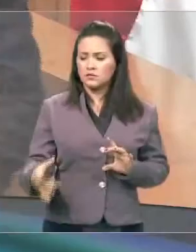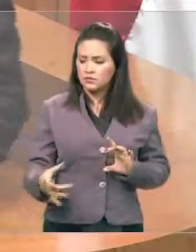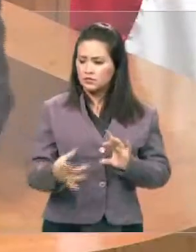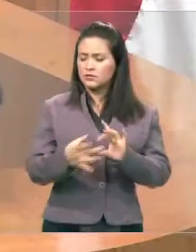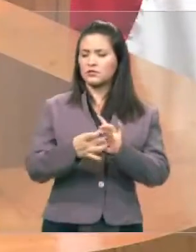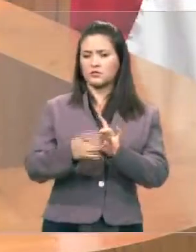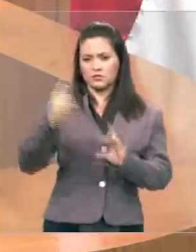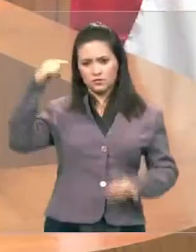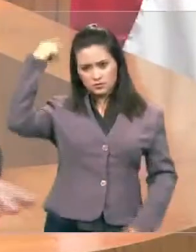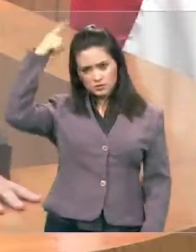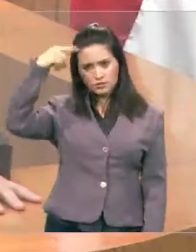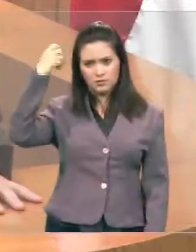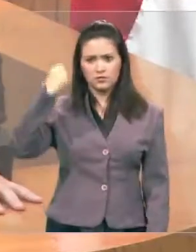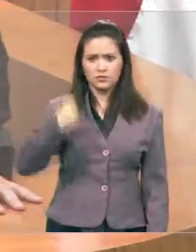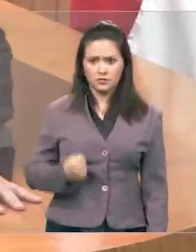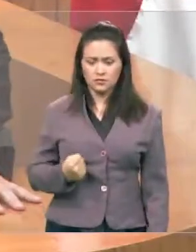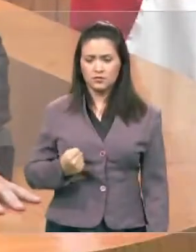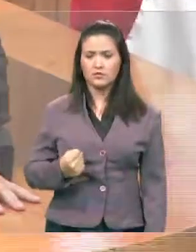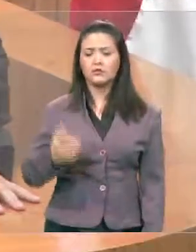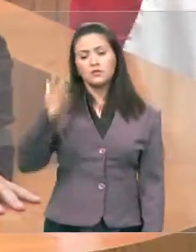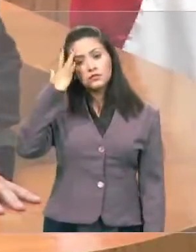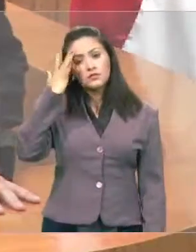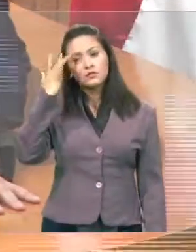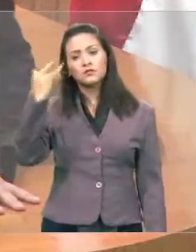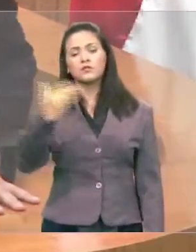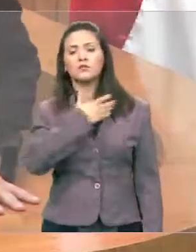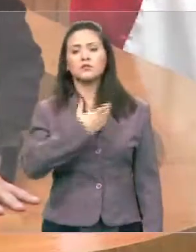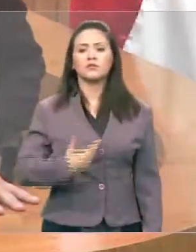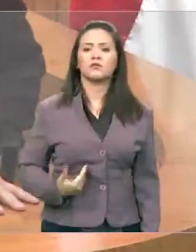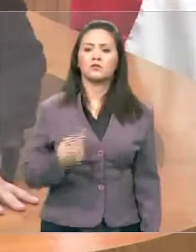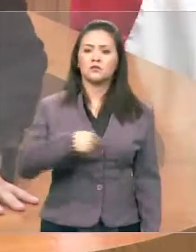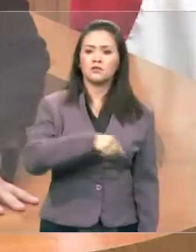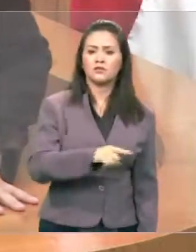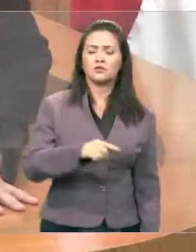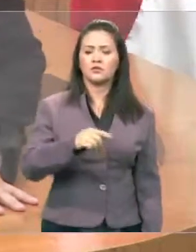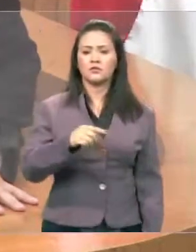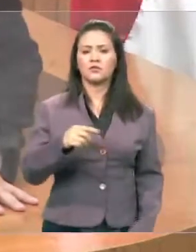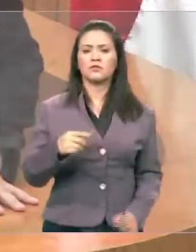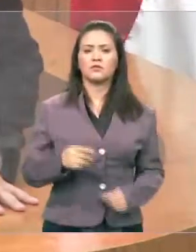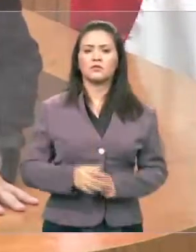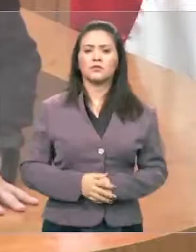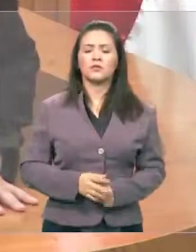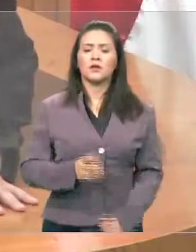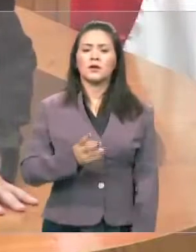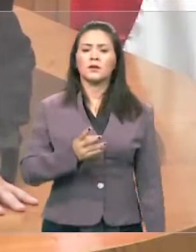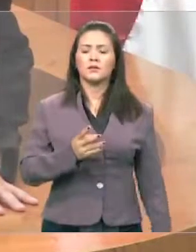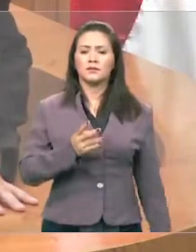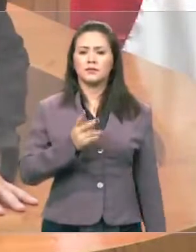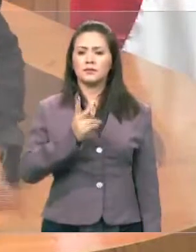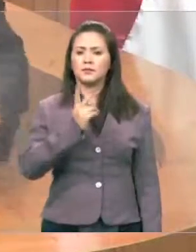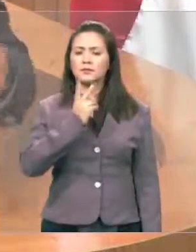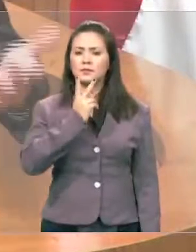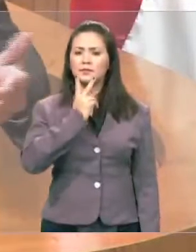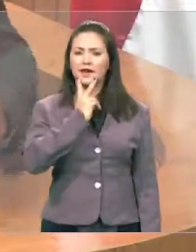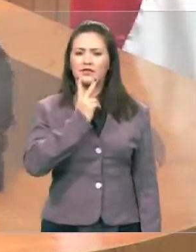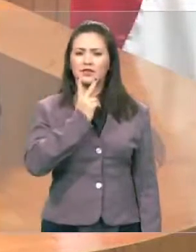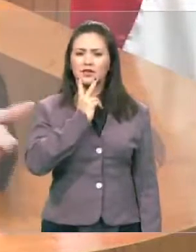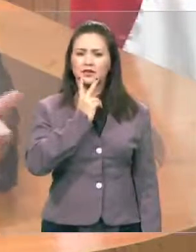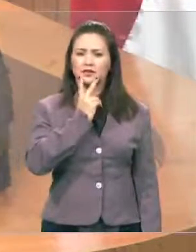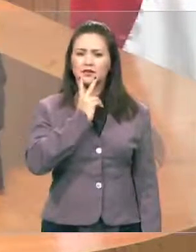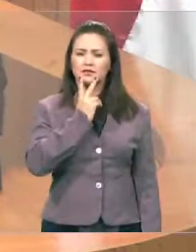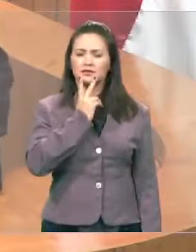Ribamar, que amanhã o governador vai estar no Parque Vitória anunciando a